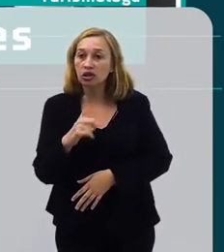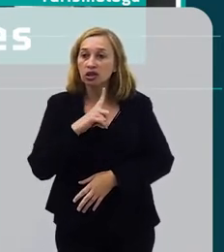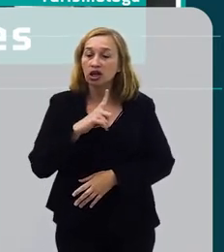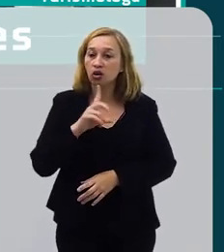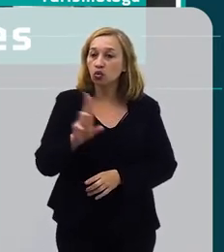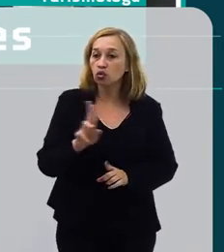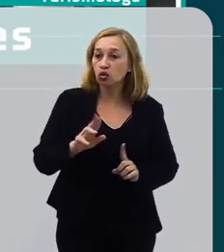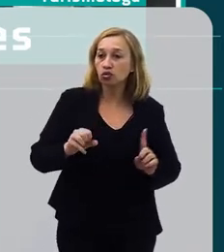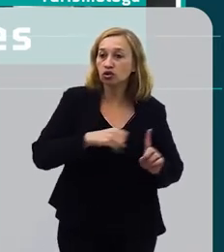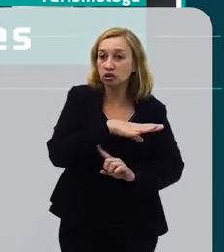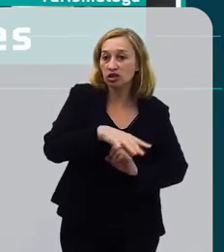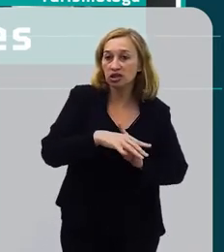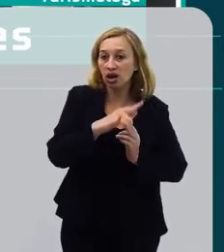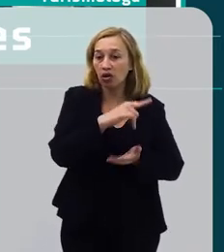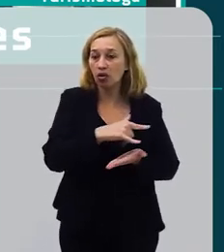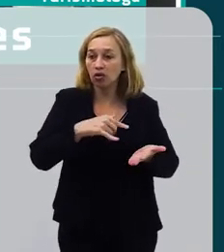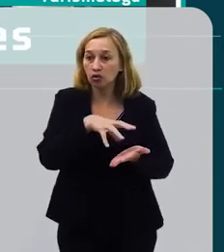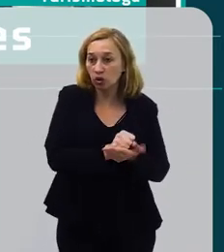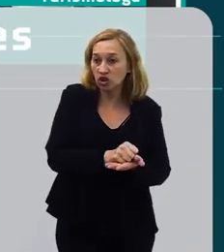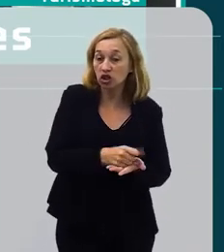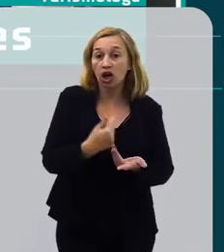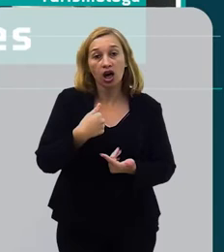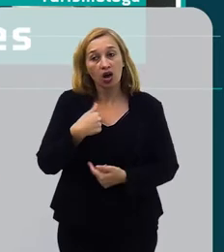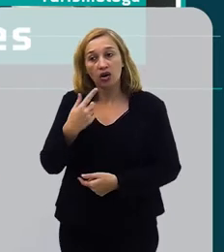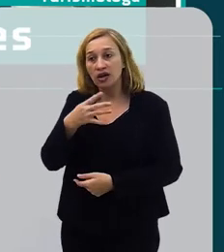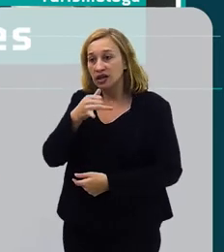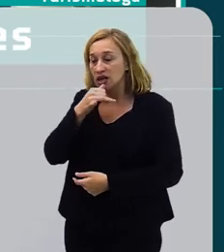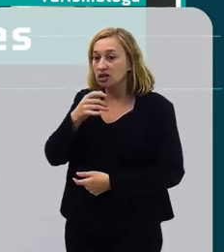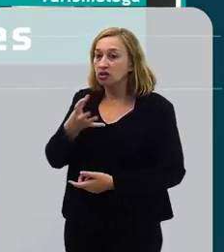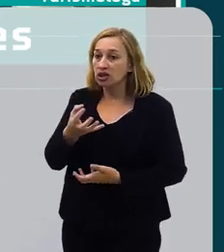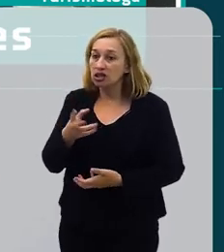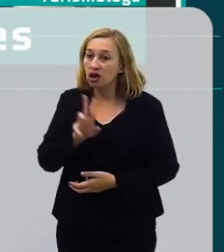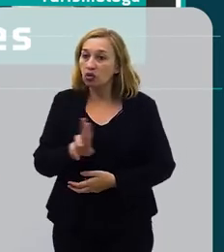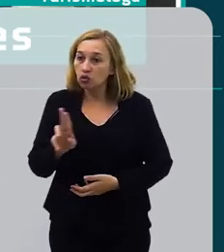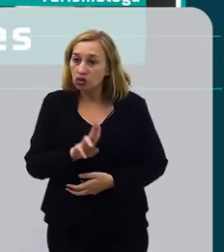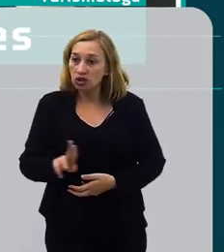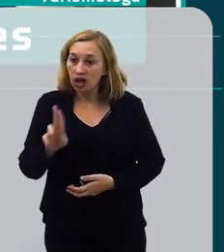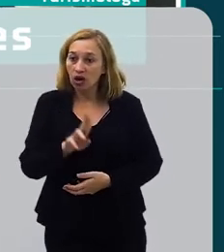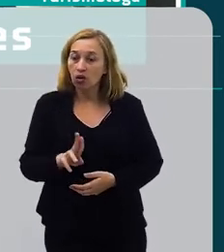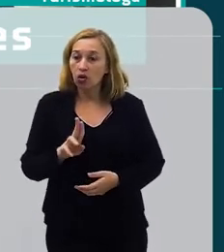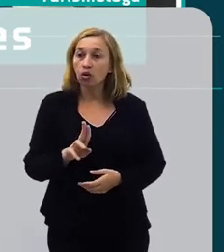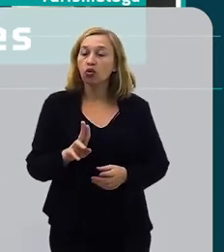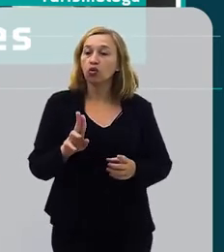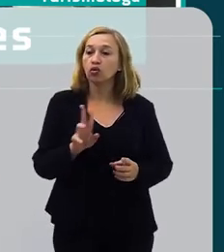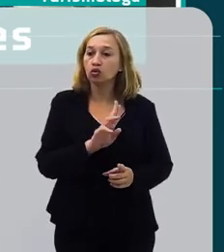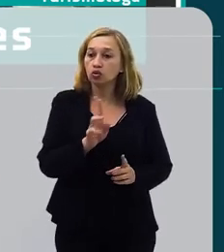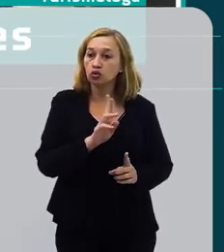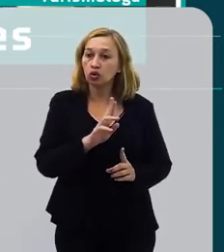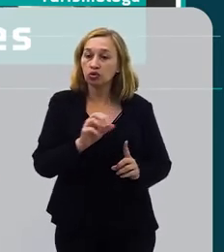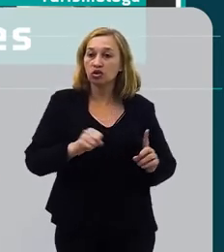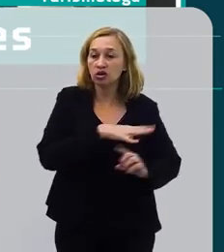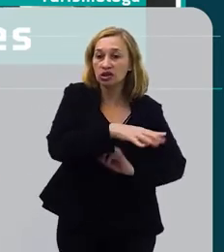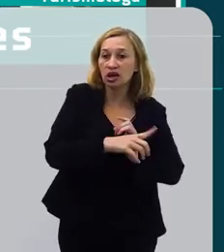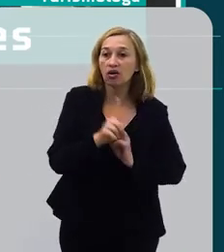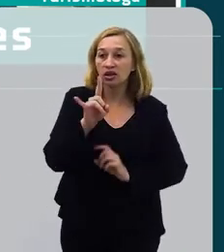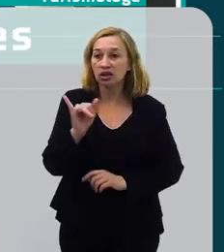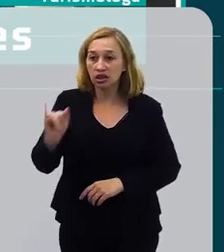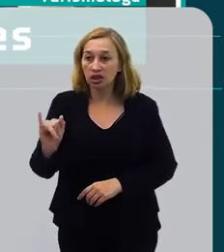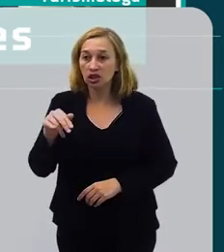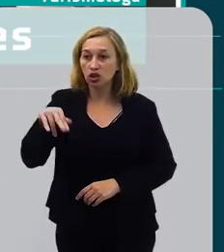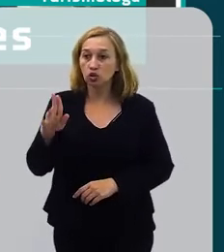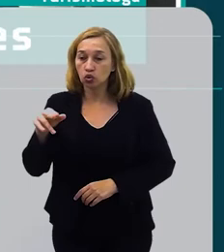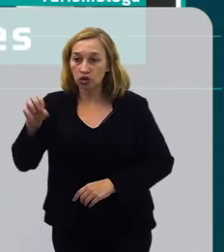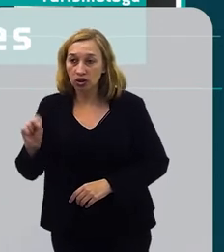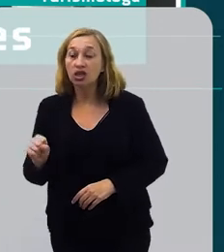não ter o nome social no registro. Eu, por exemplo, se eu quiser usar o meu nome social Dani Nunes,